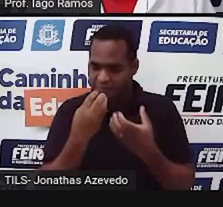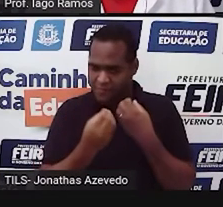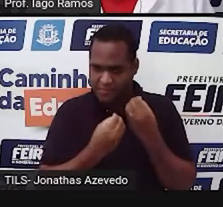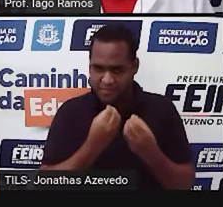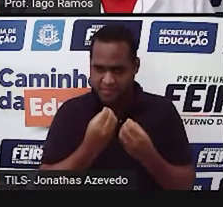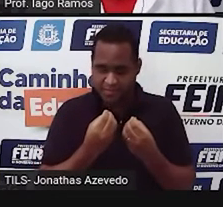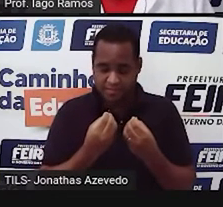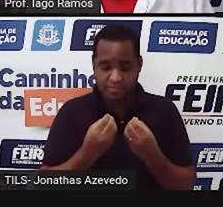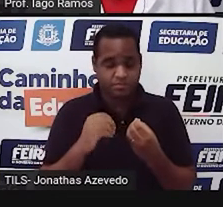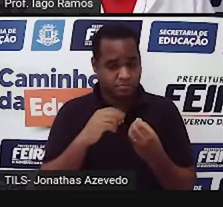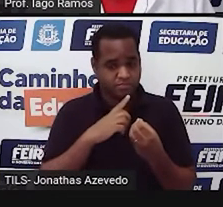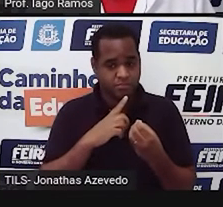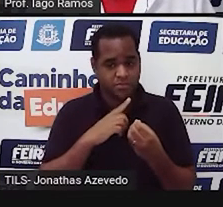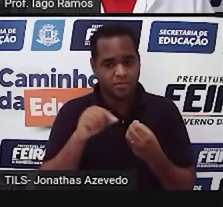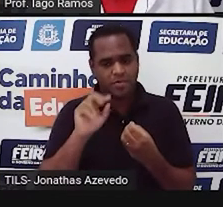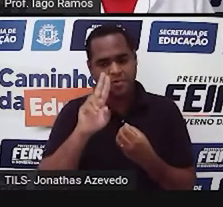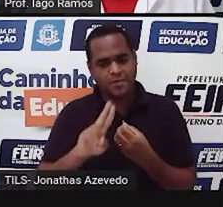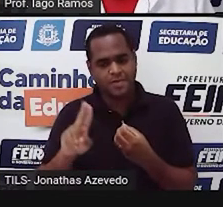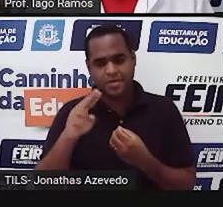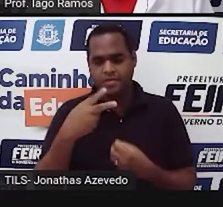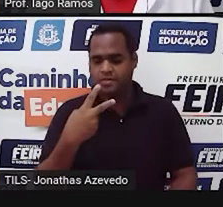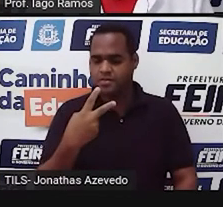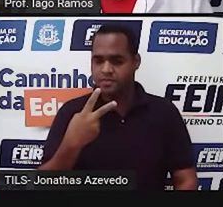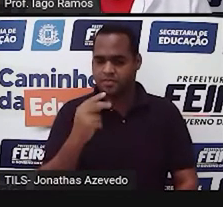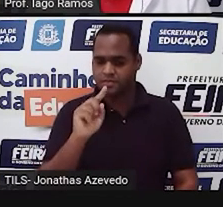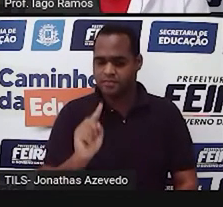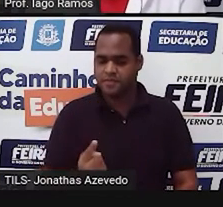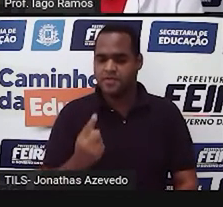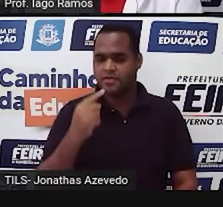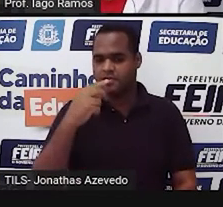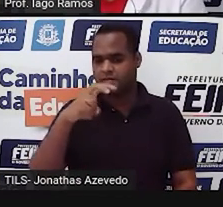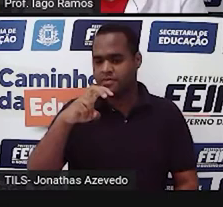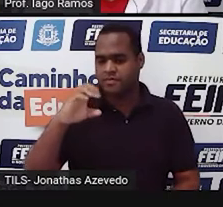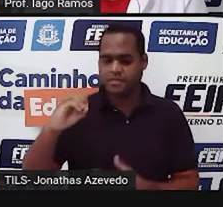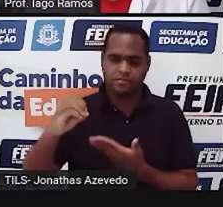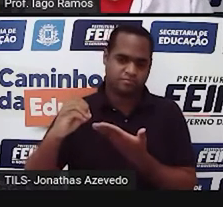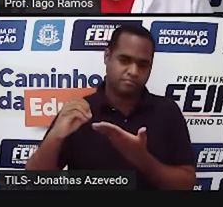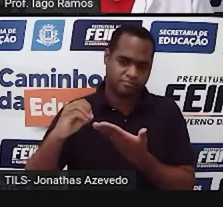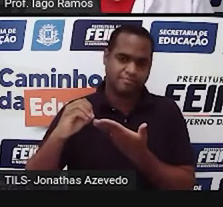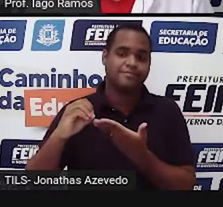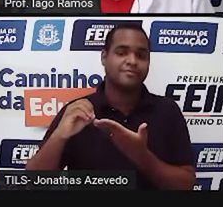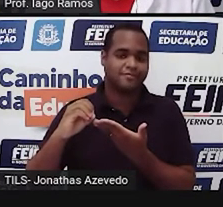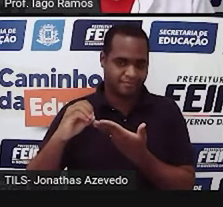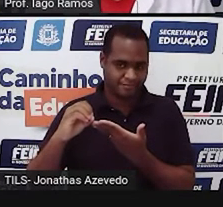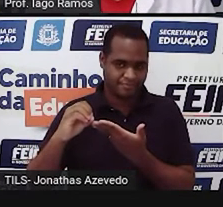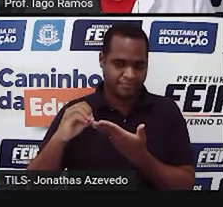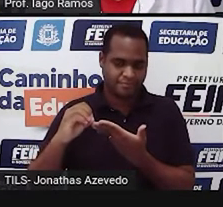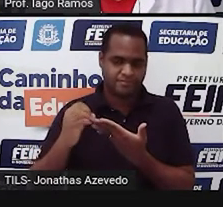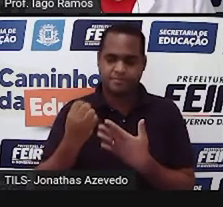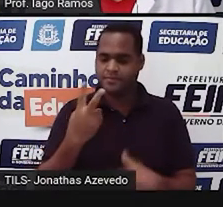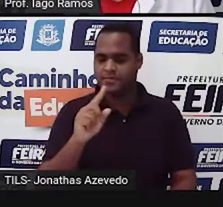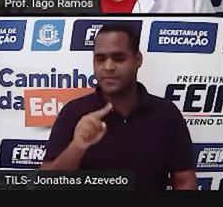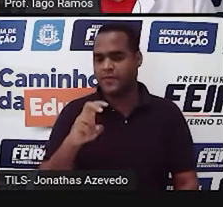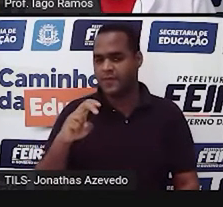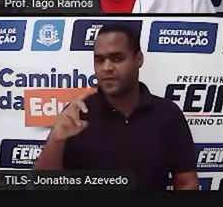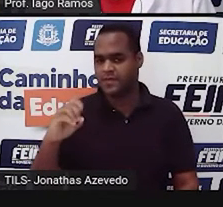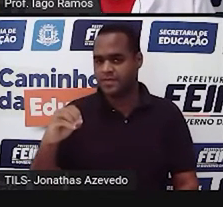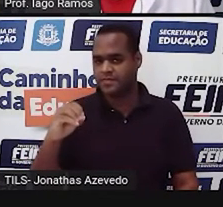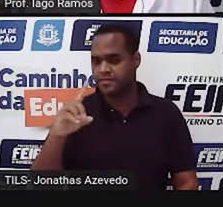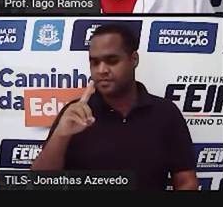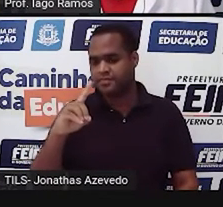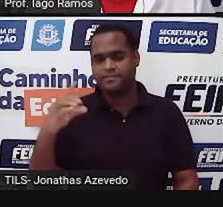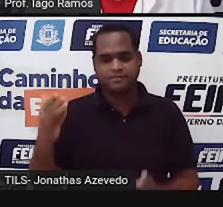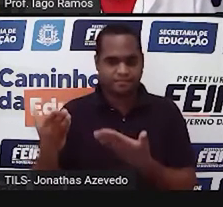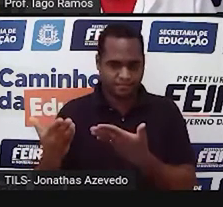usando algarismos né a gente escreve 2,50 Olha só números decimais né